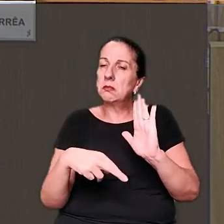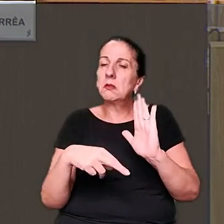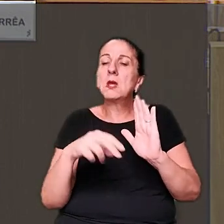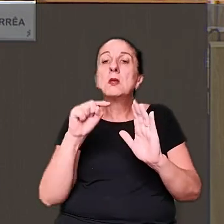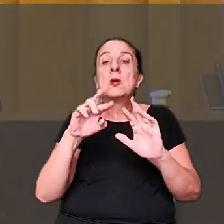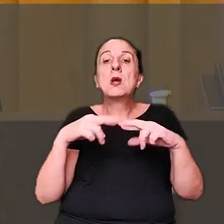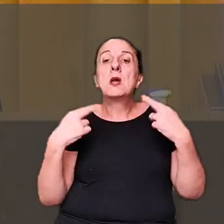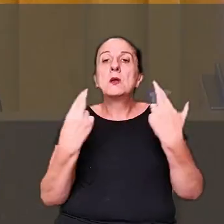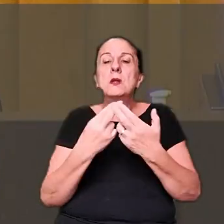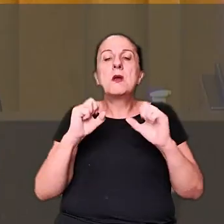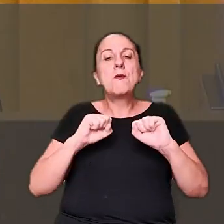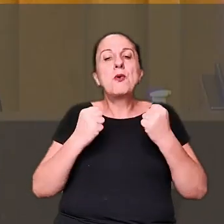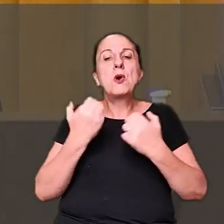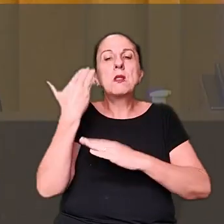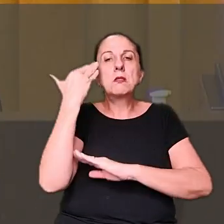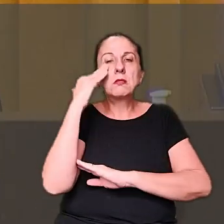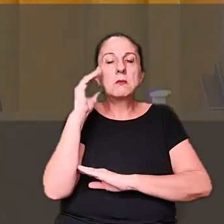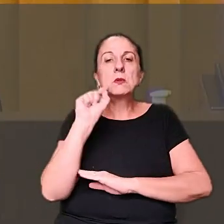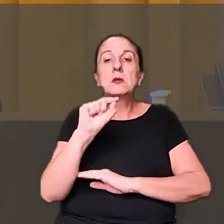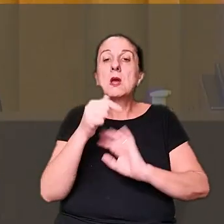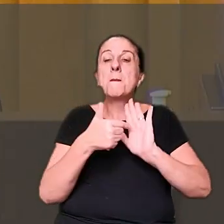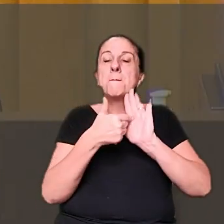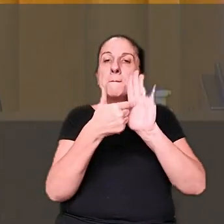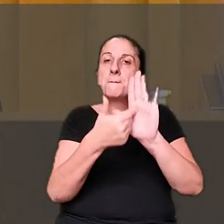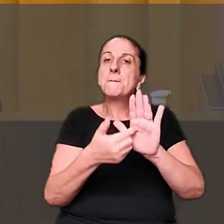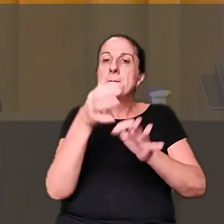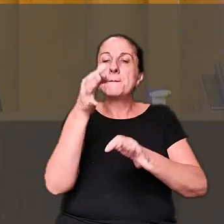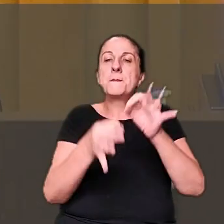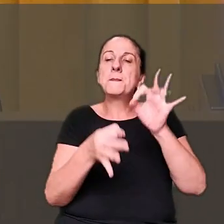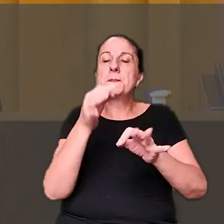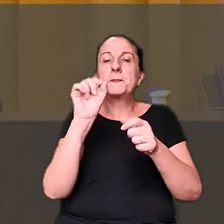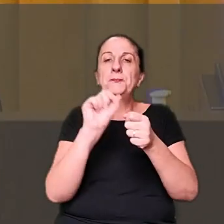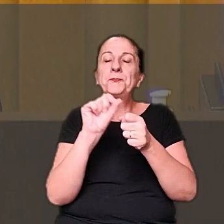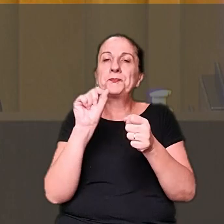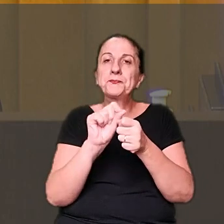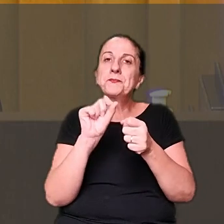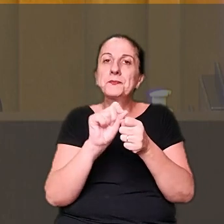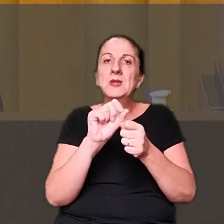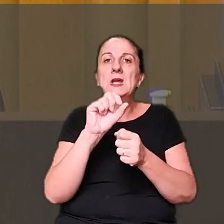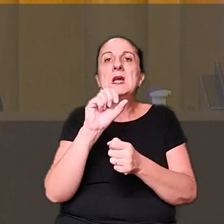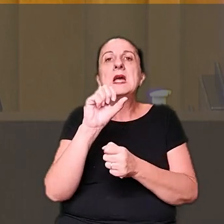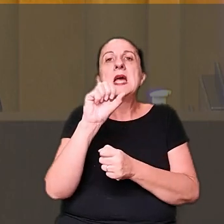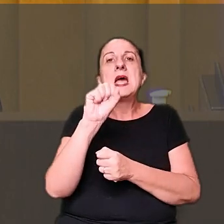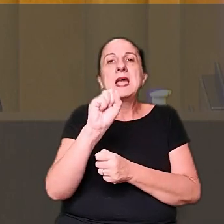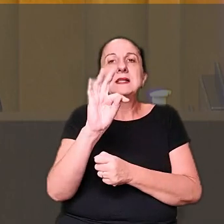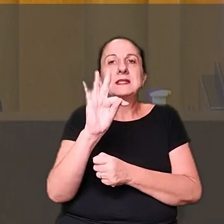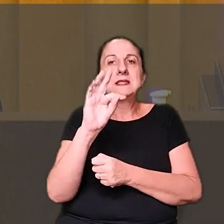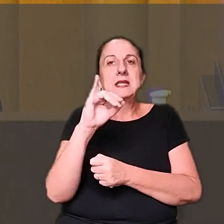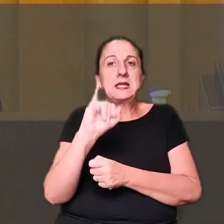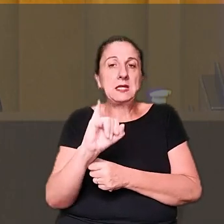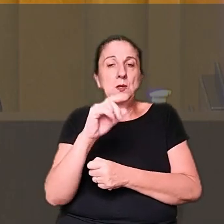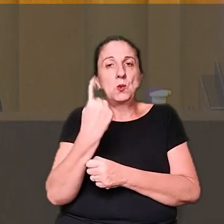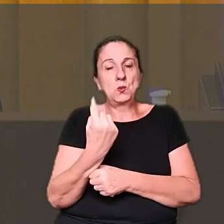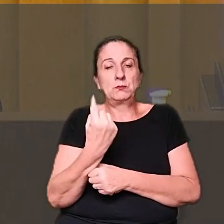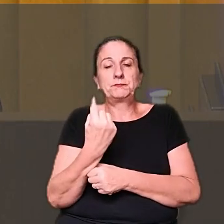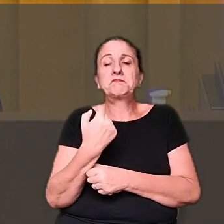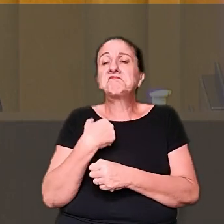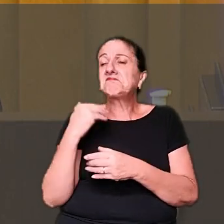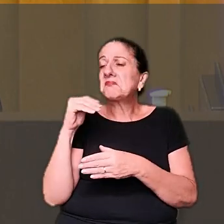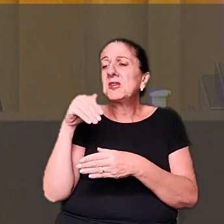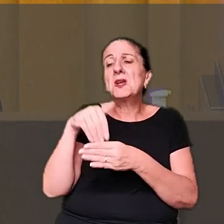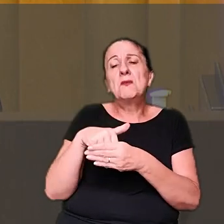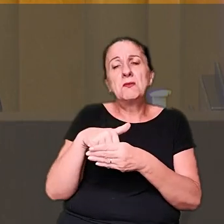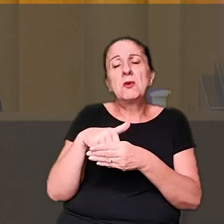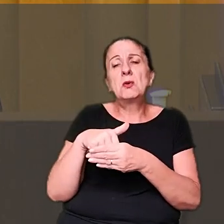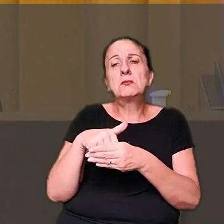Durante a sessão, ele reforçou o entendimento que havia apresentado no julgamento realizado pela SDI 1. Eu volto